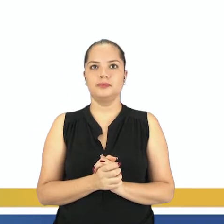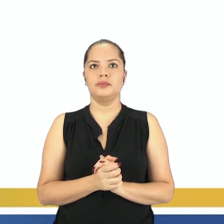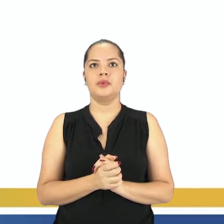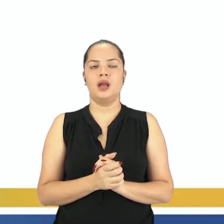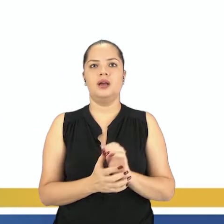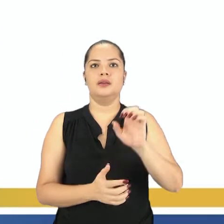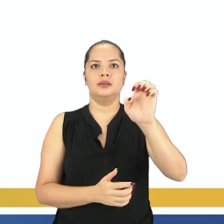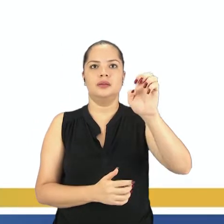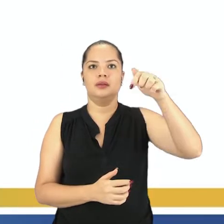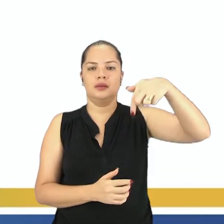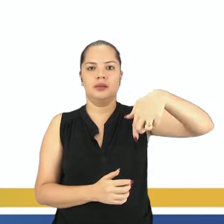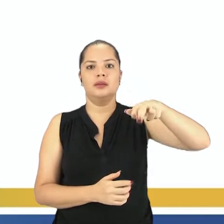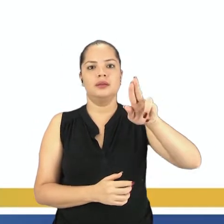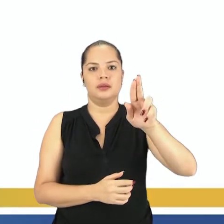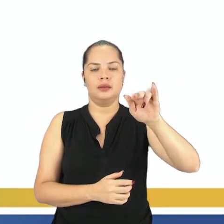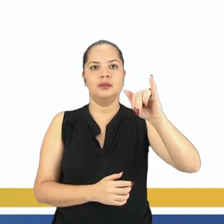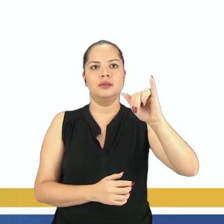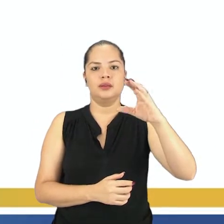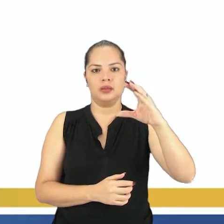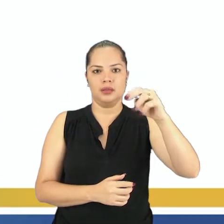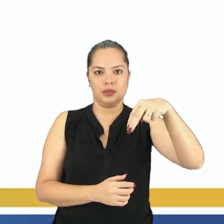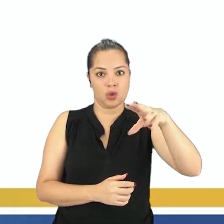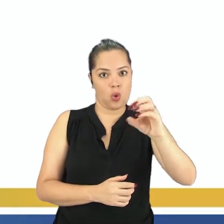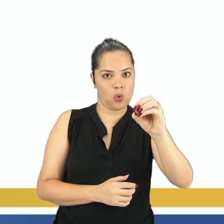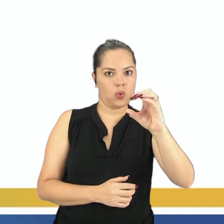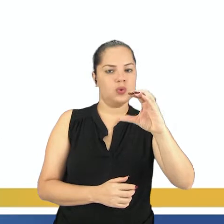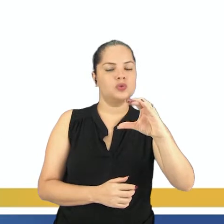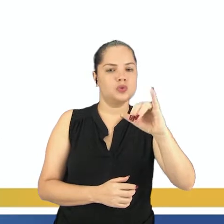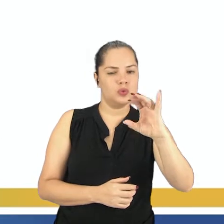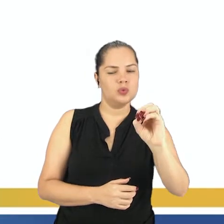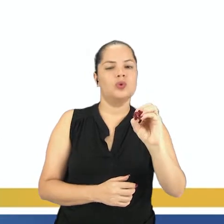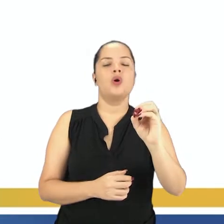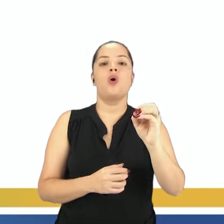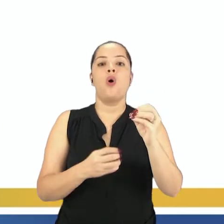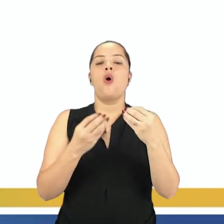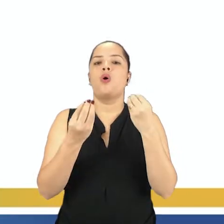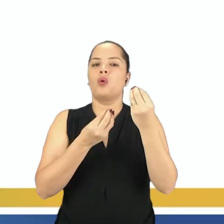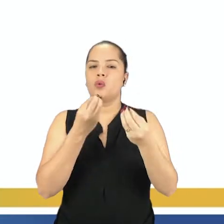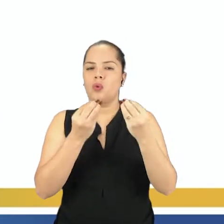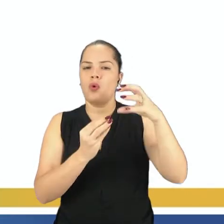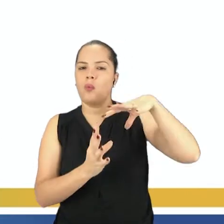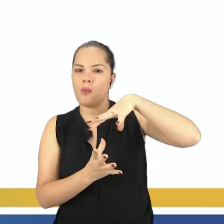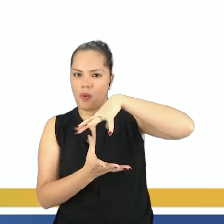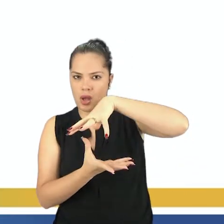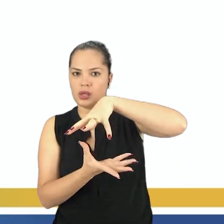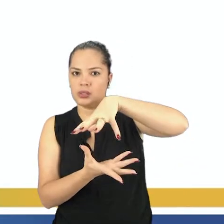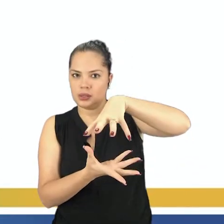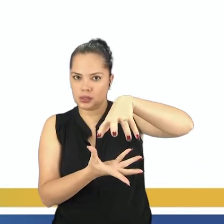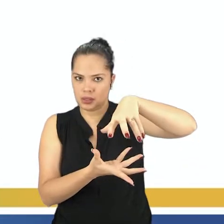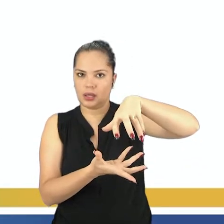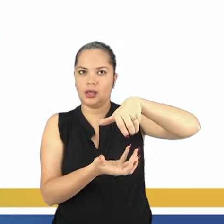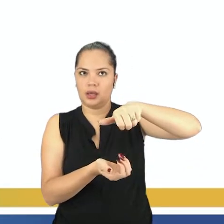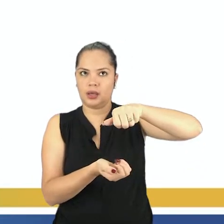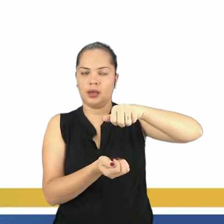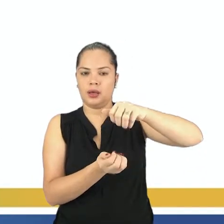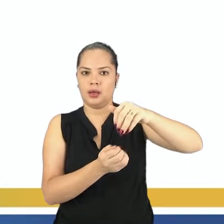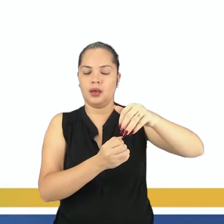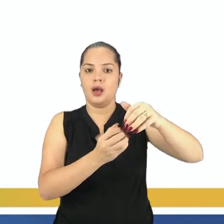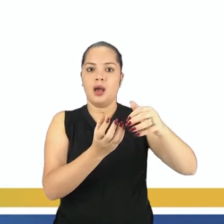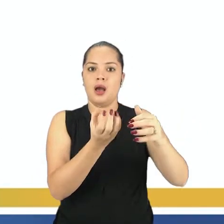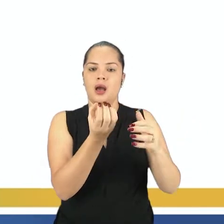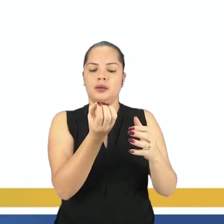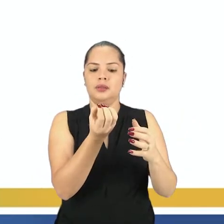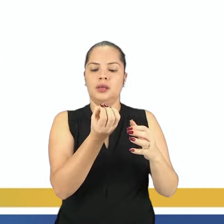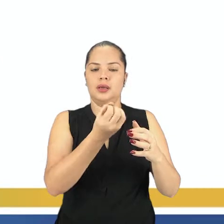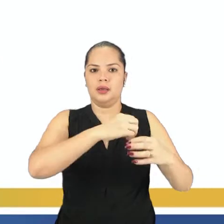O equinócio é o nosso segundo conceito importante, tá? Equinócio é o momento em que a Terra está aí perpendicular à linha do Equador. Então ela não está